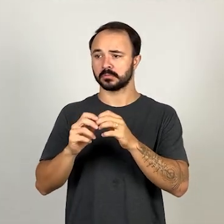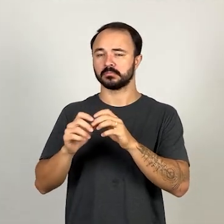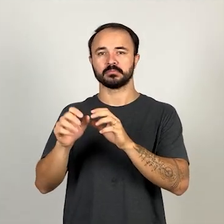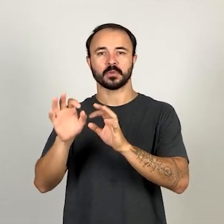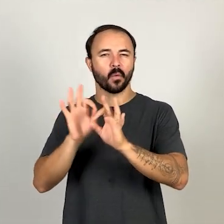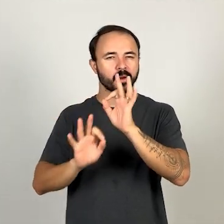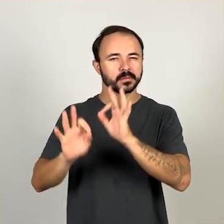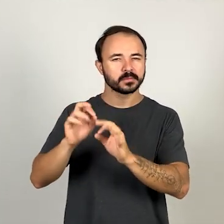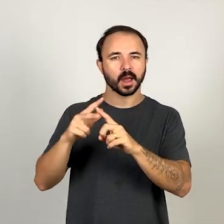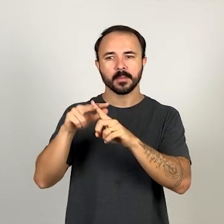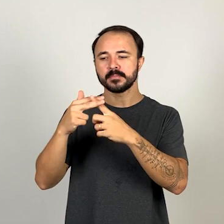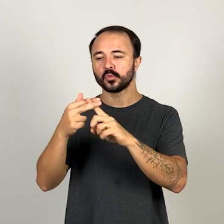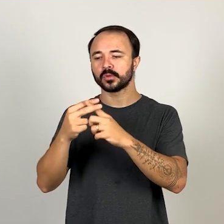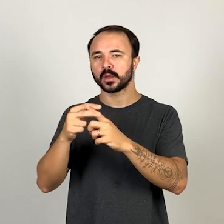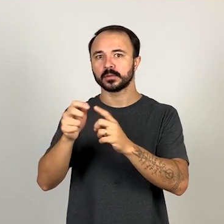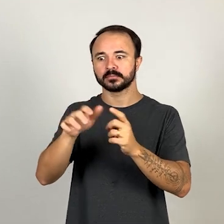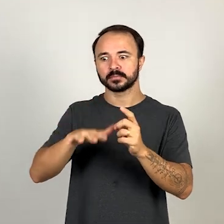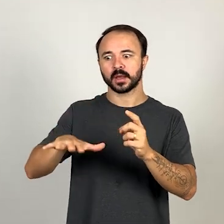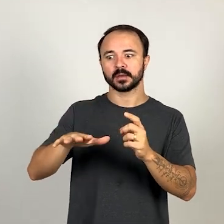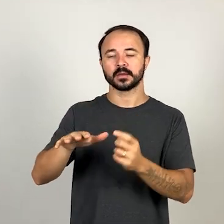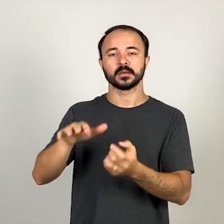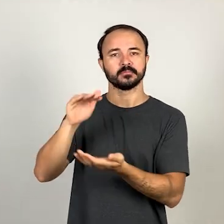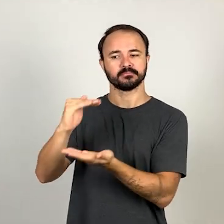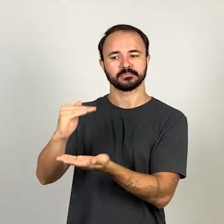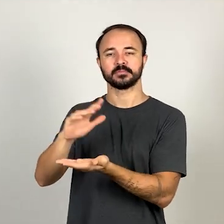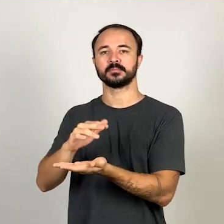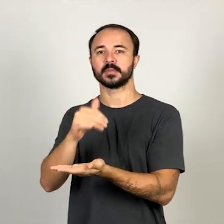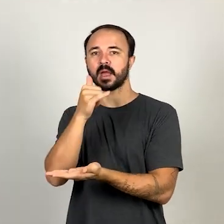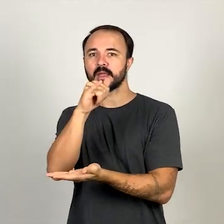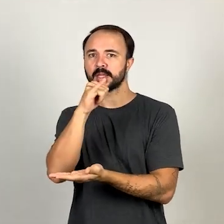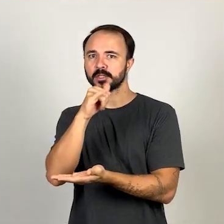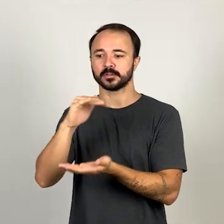de energia. Podemos permanecer